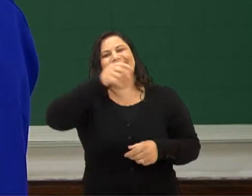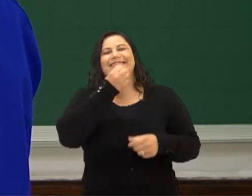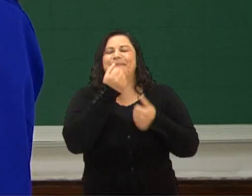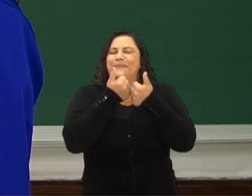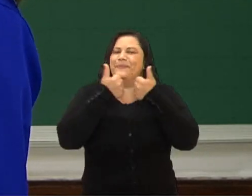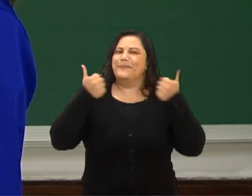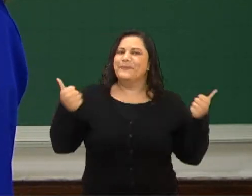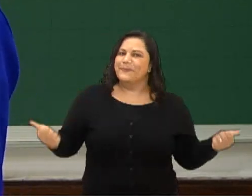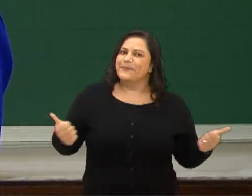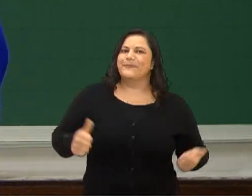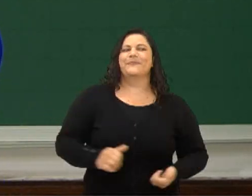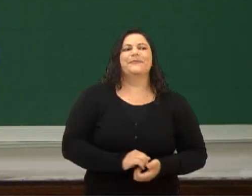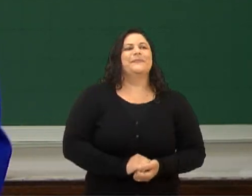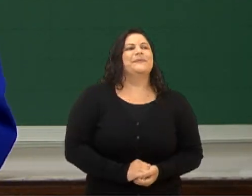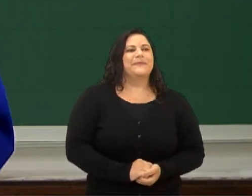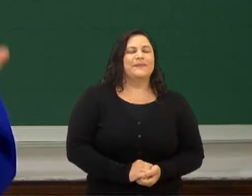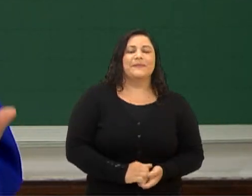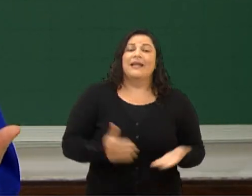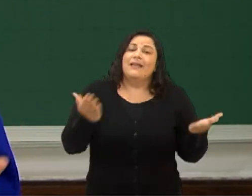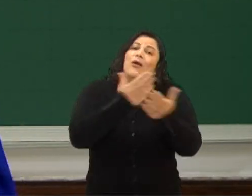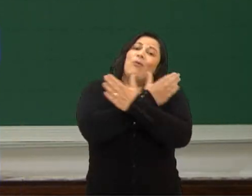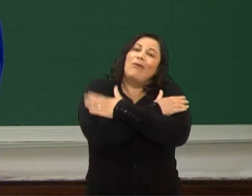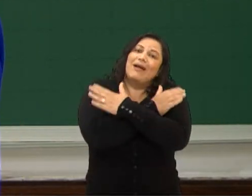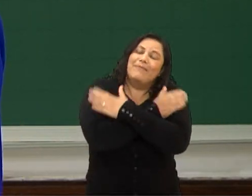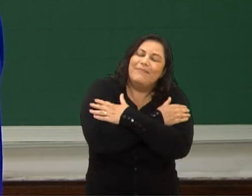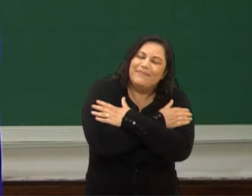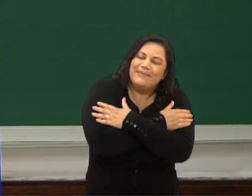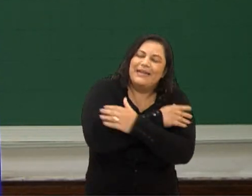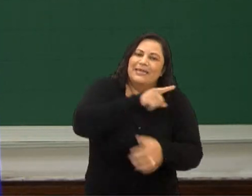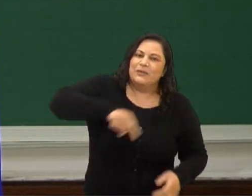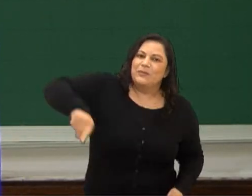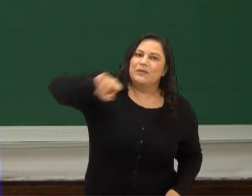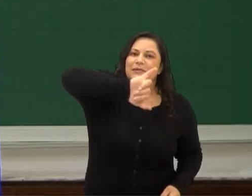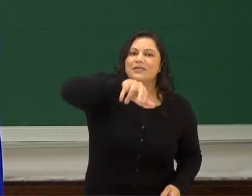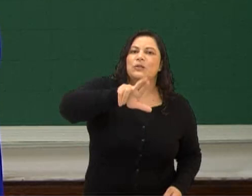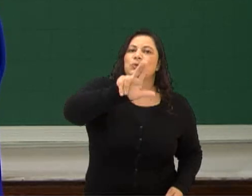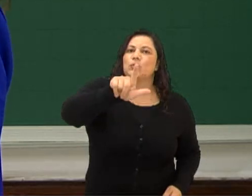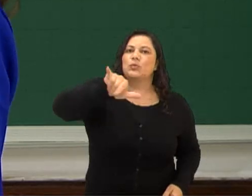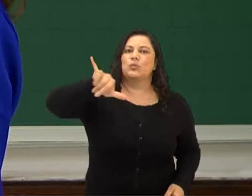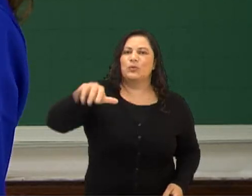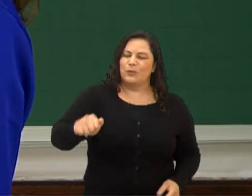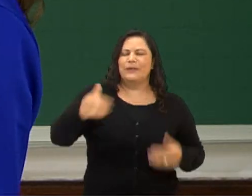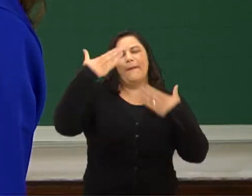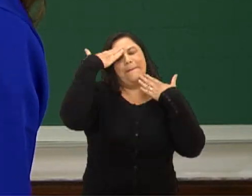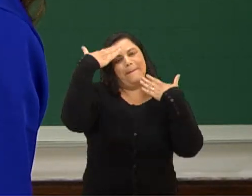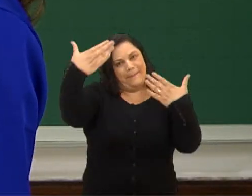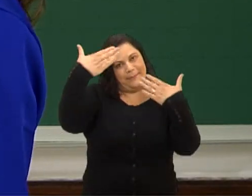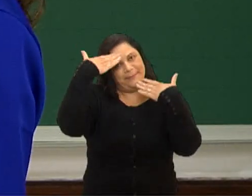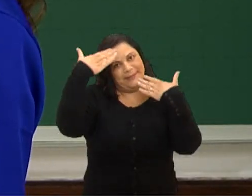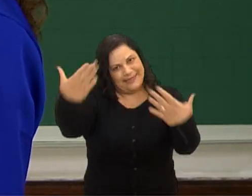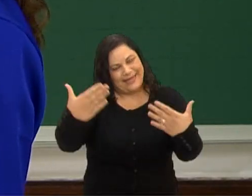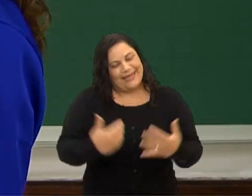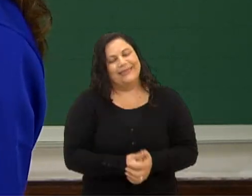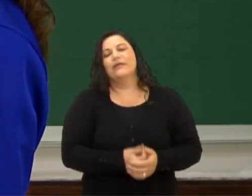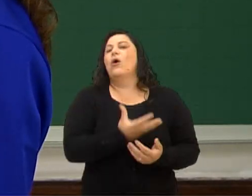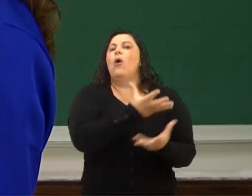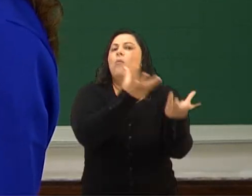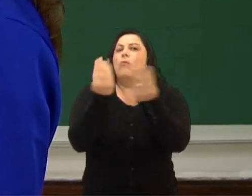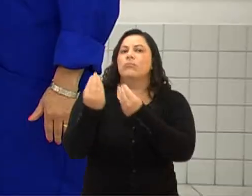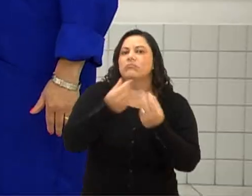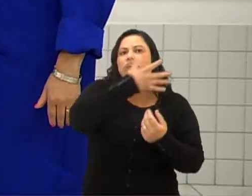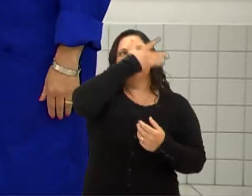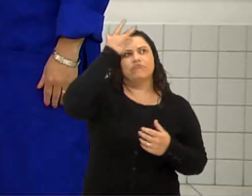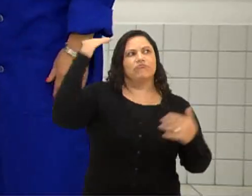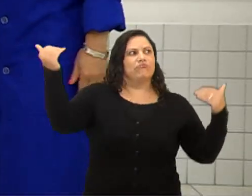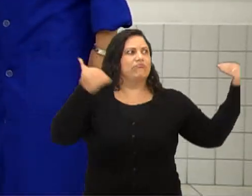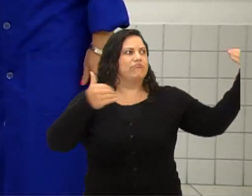gentileza, né? Então, nós queremos deixar o abraço aqui para você, Júlia. Muito obrigada aqui. E muita gente participando aqui, professora